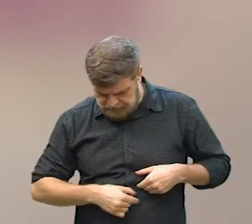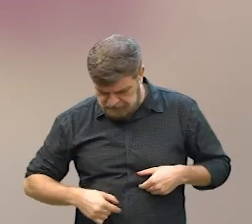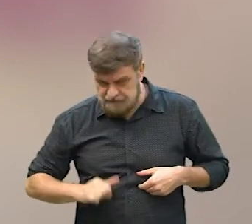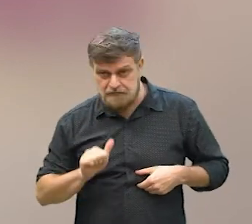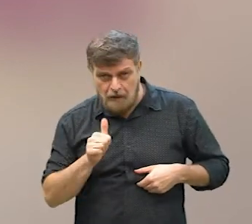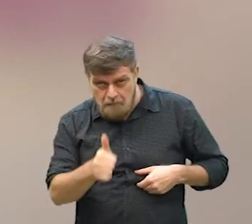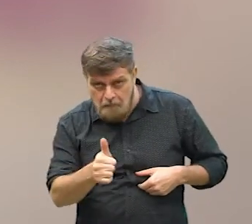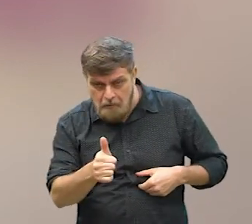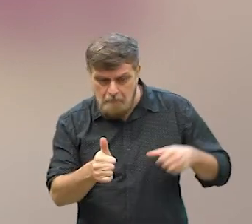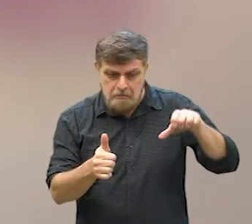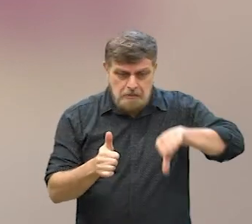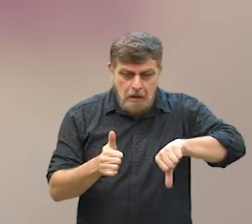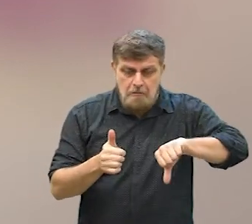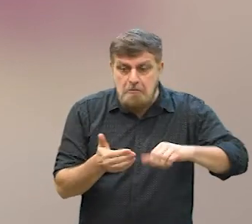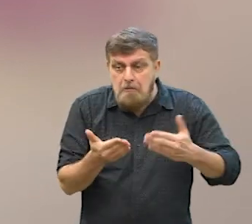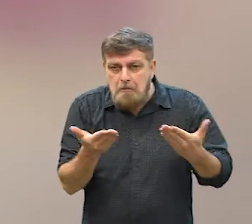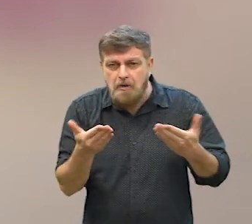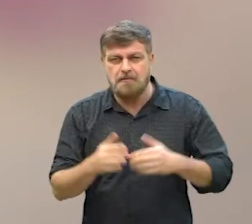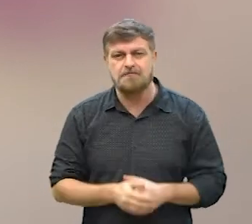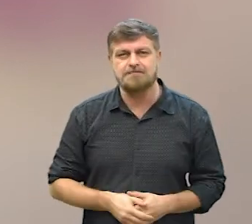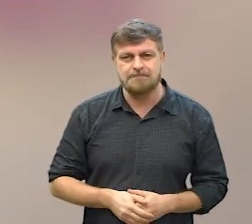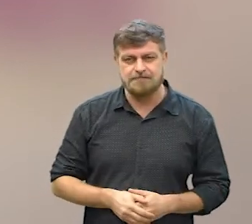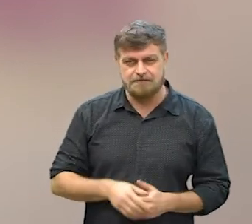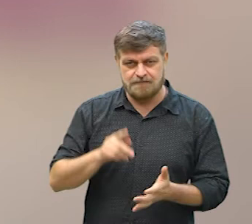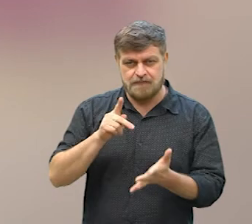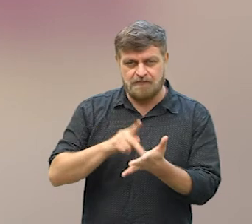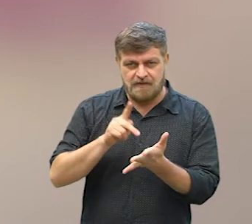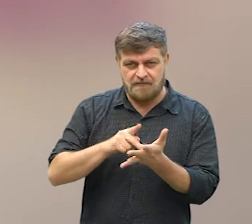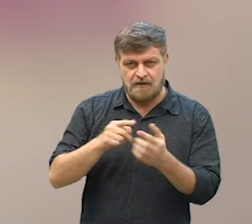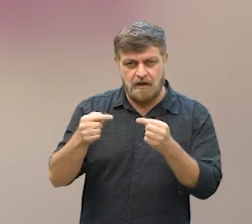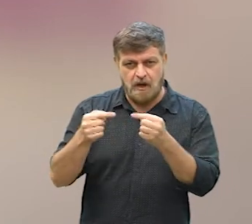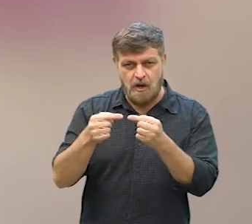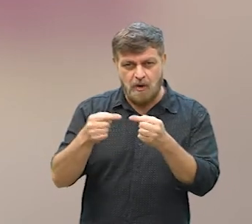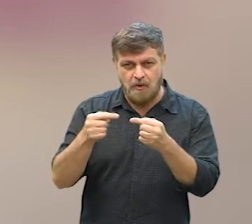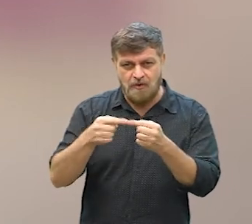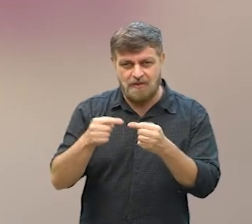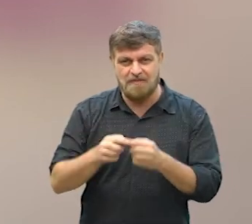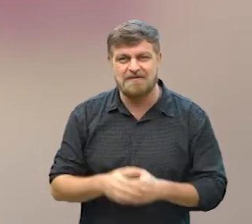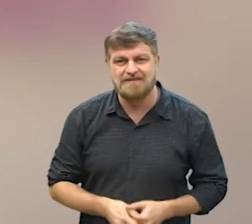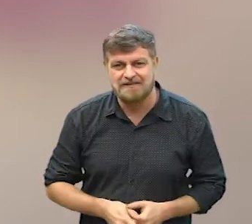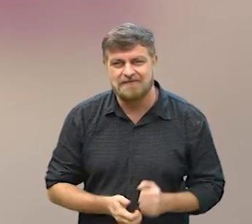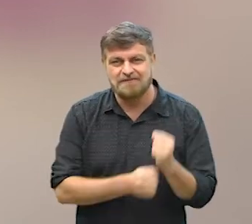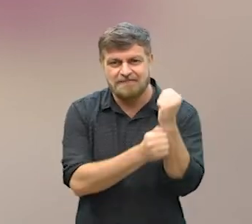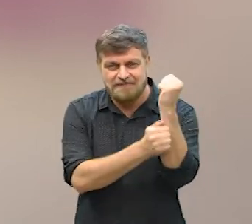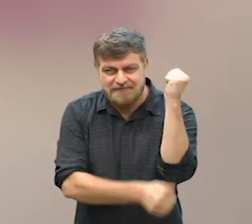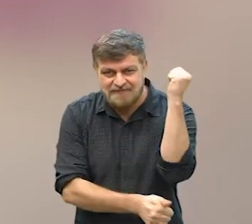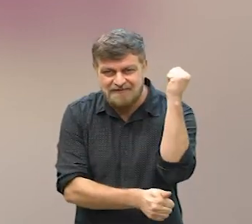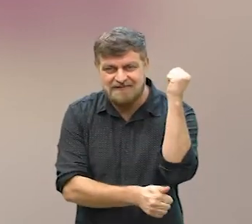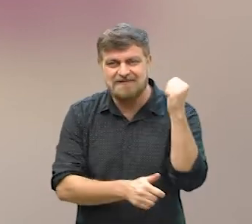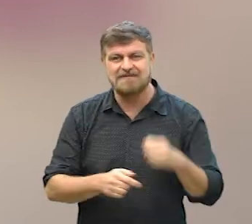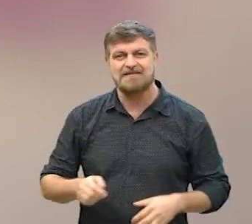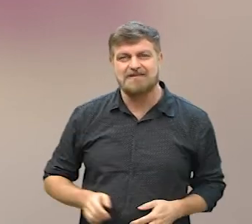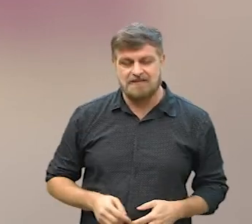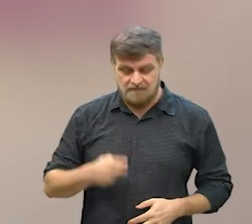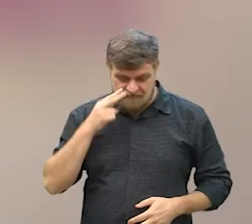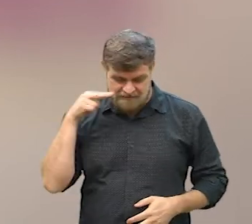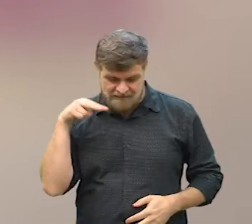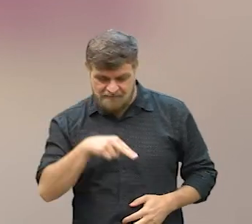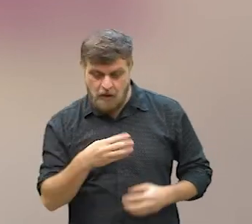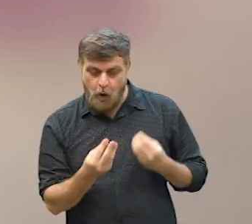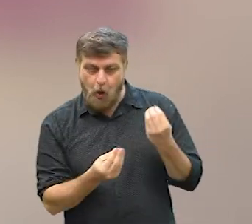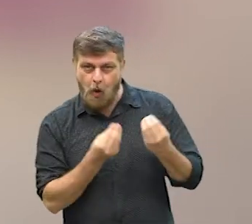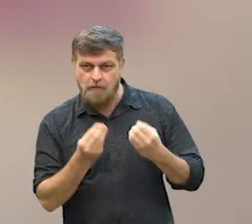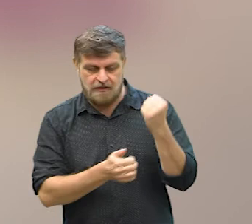intestinal está dentro do adequado? Então, realmente é ligado à parte final, né, que a gente faz lá no banheiro,